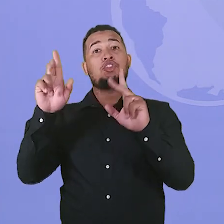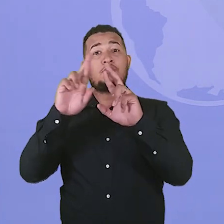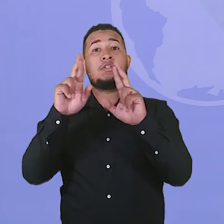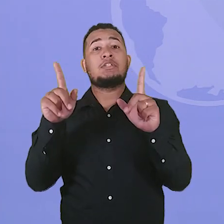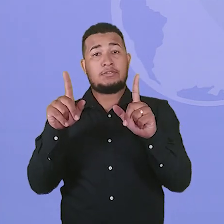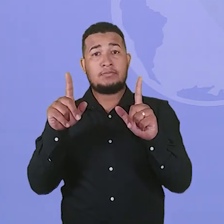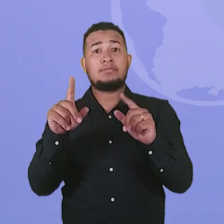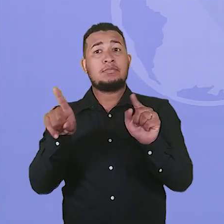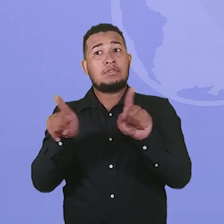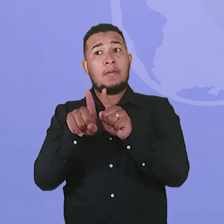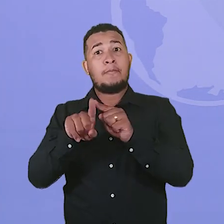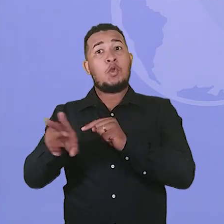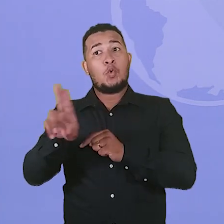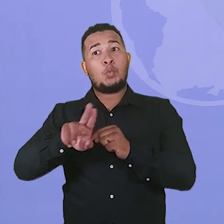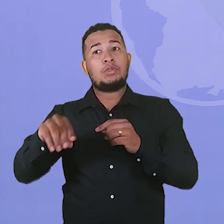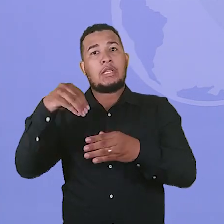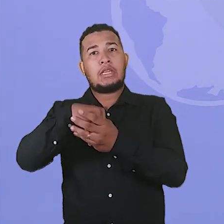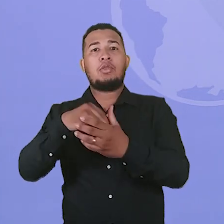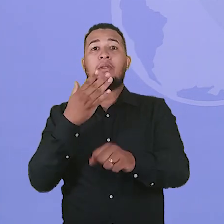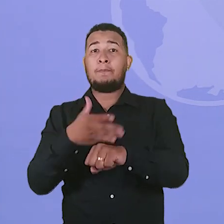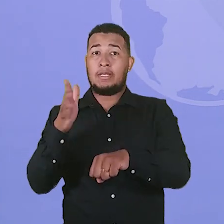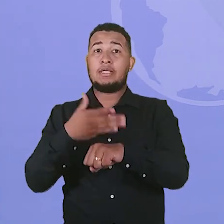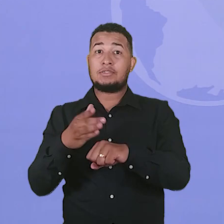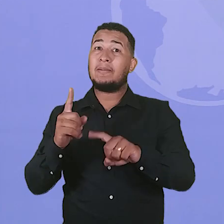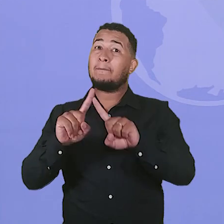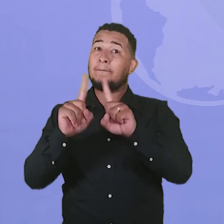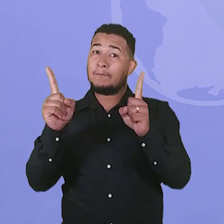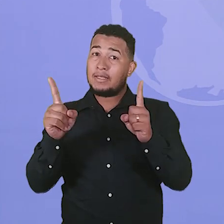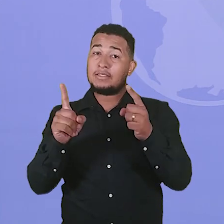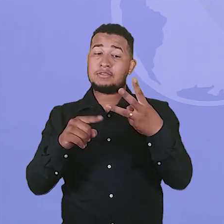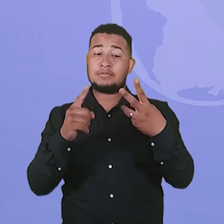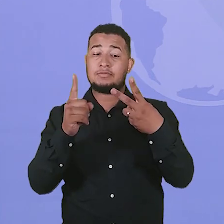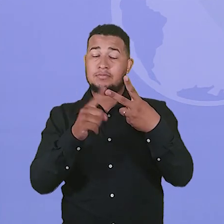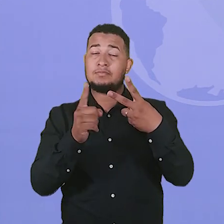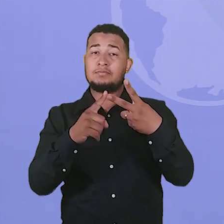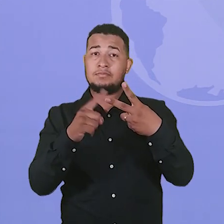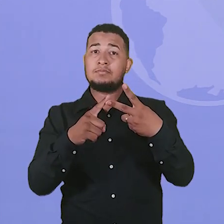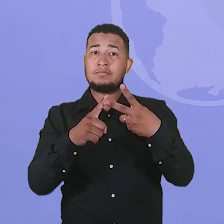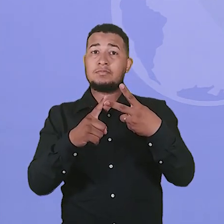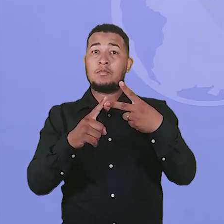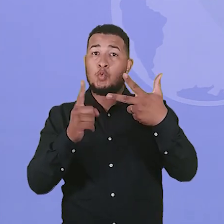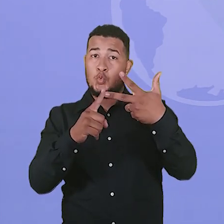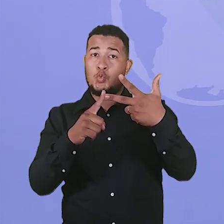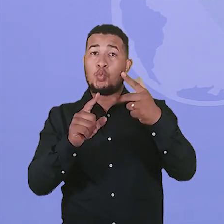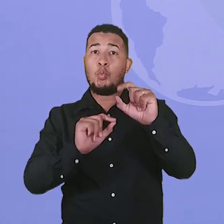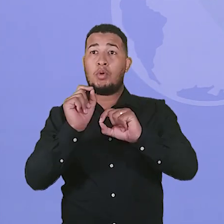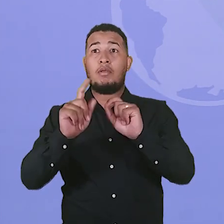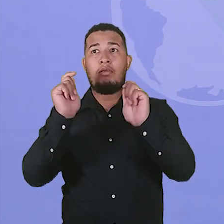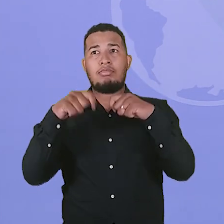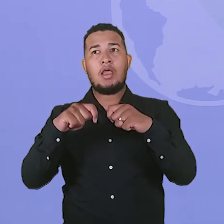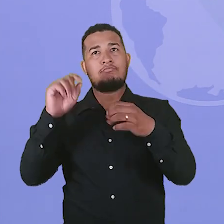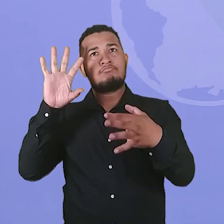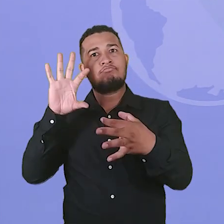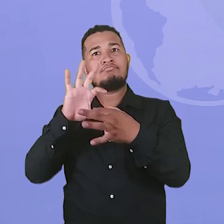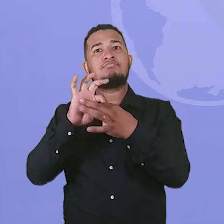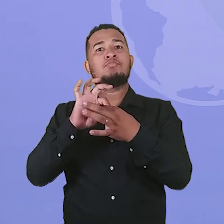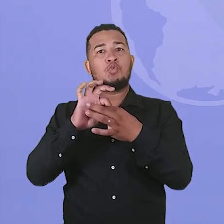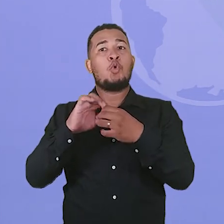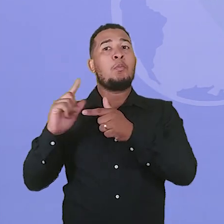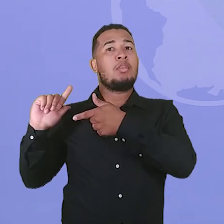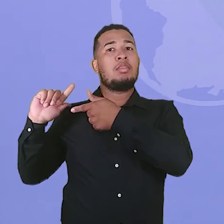e tem sua aplicação prática. Mas o conhecimento do senso comum, ele pode ser ligado a um tipo de